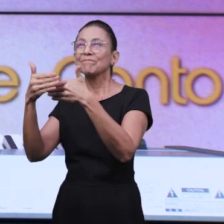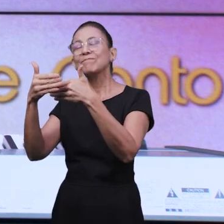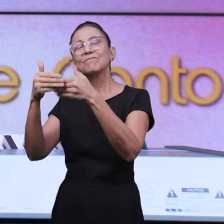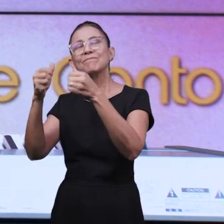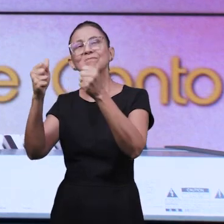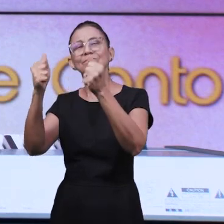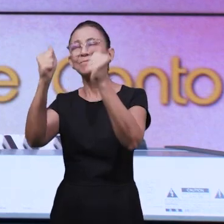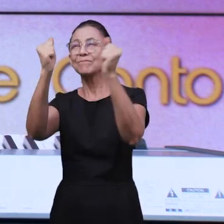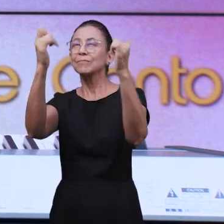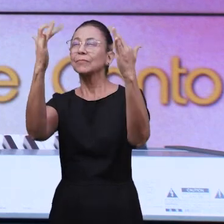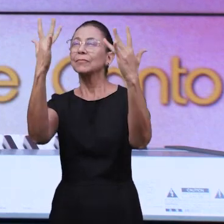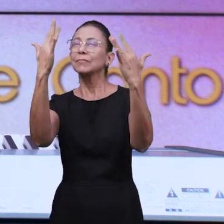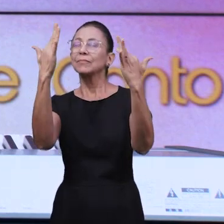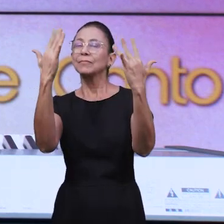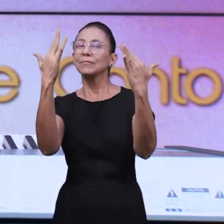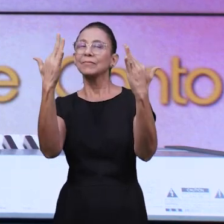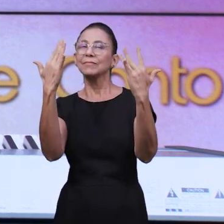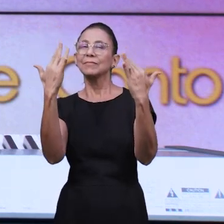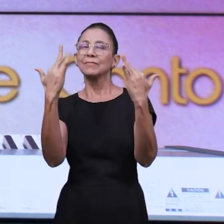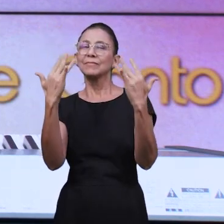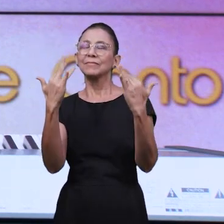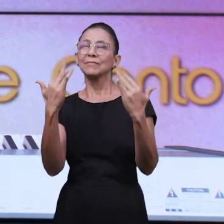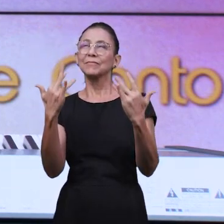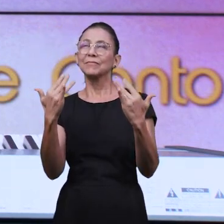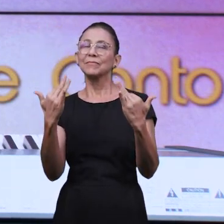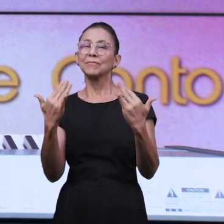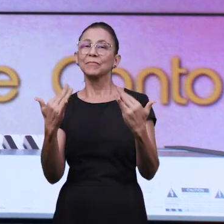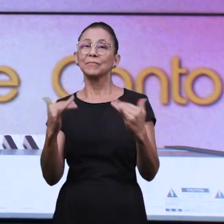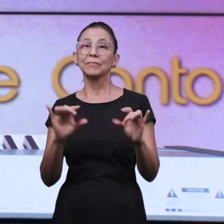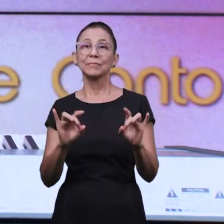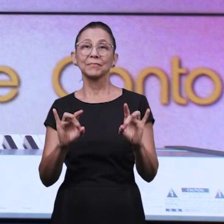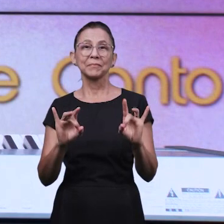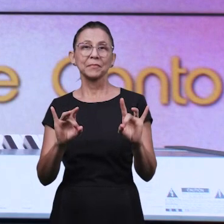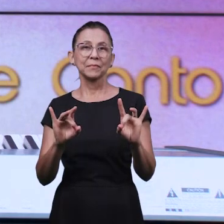são pra mim meu bem